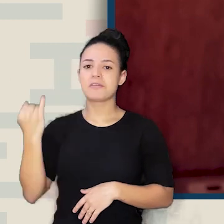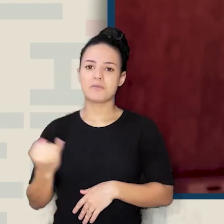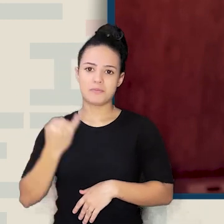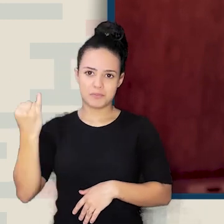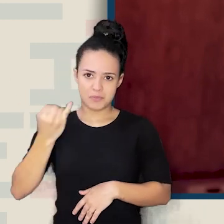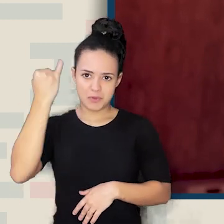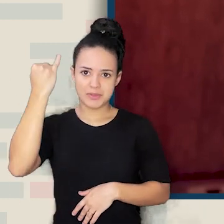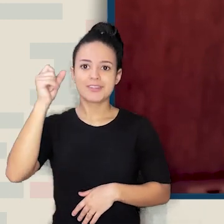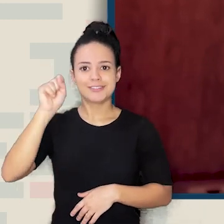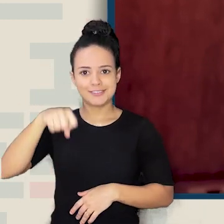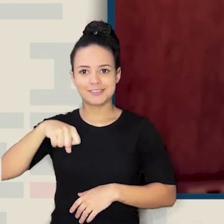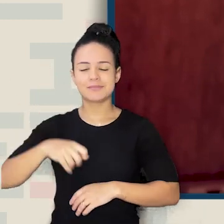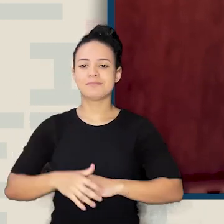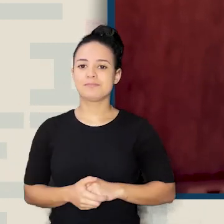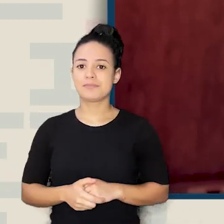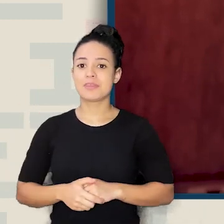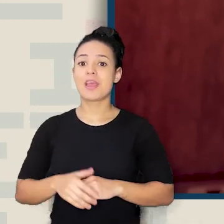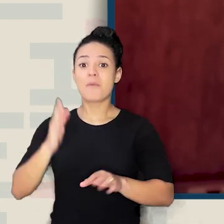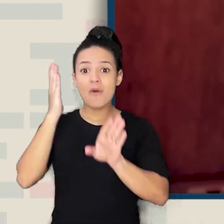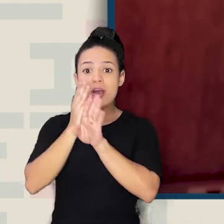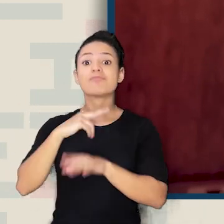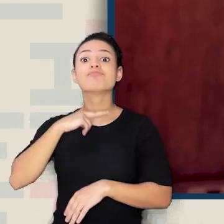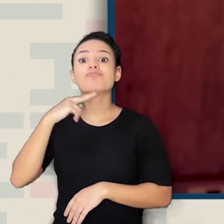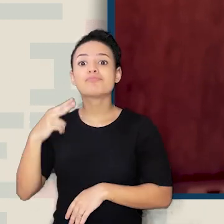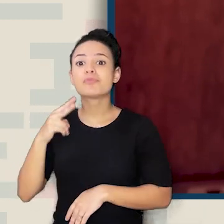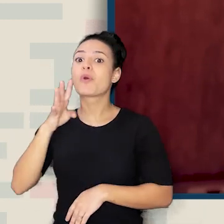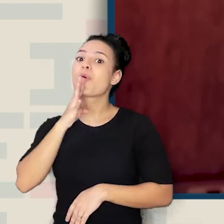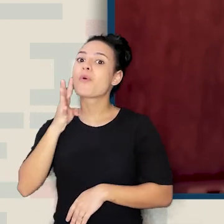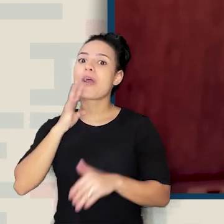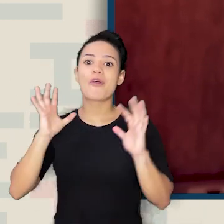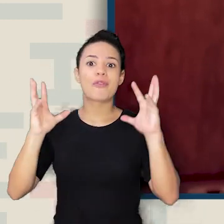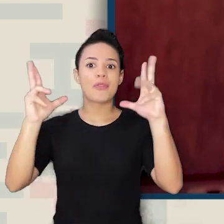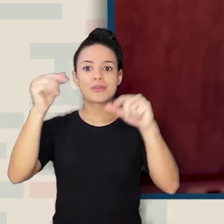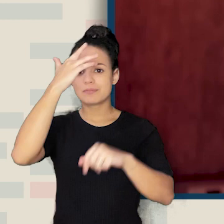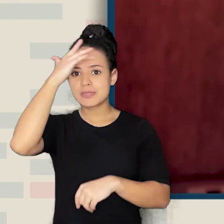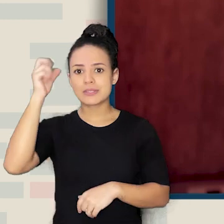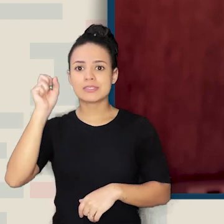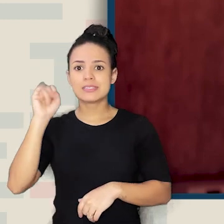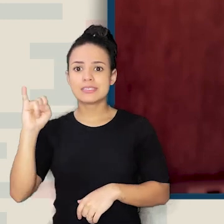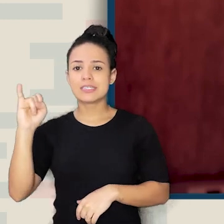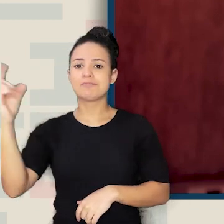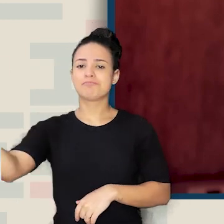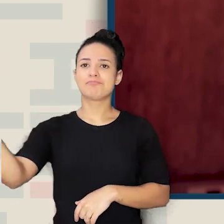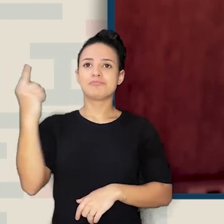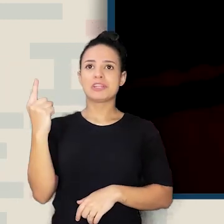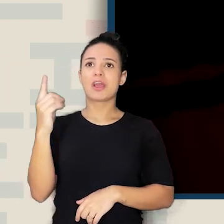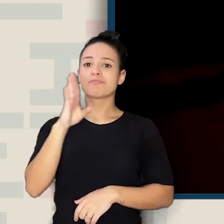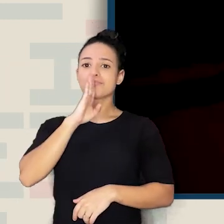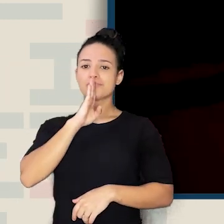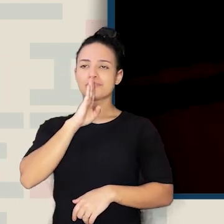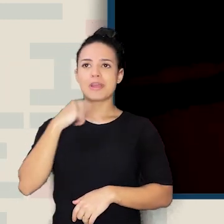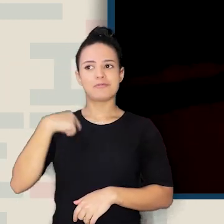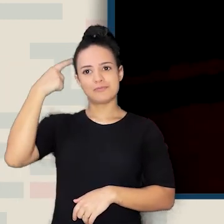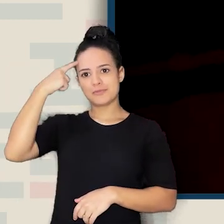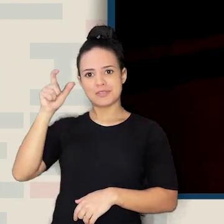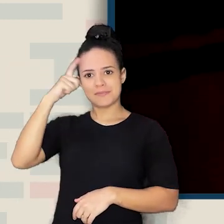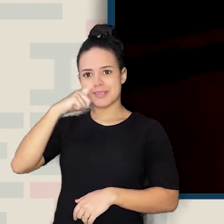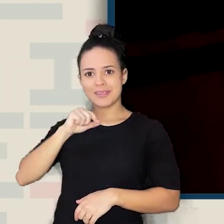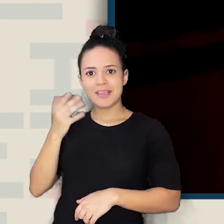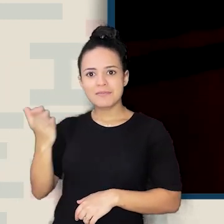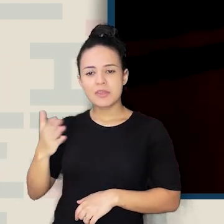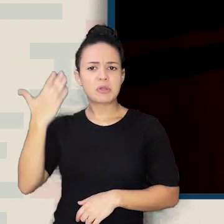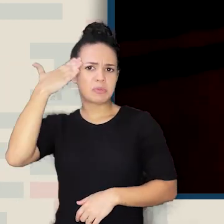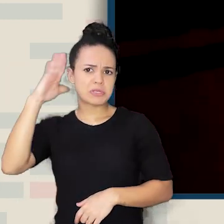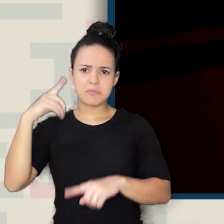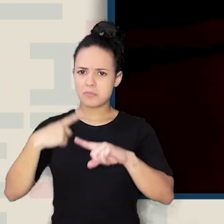gente. E pelo timbre de voz a gente conhece todo mundo. Se você chegar e não falar nada, eu não vou saber que é você. Eu não sei porque eu costumo